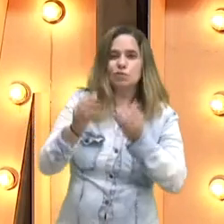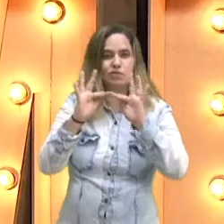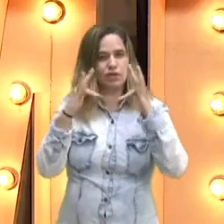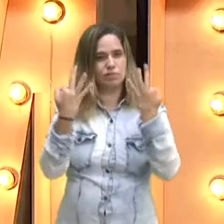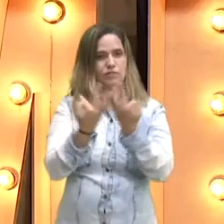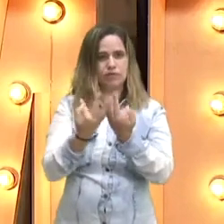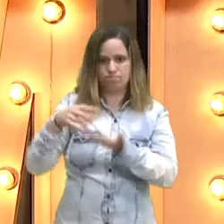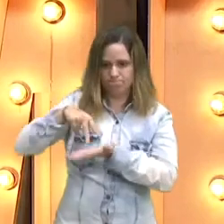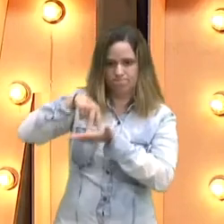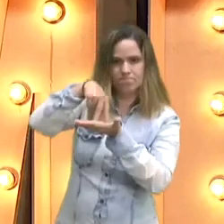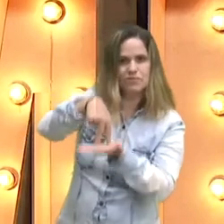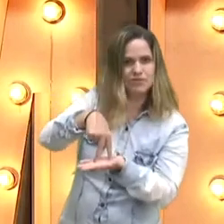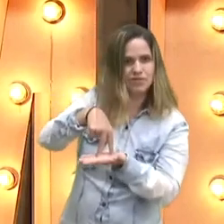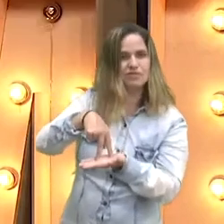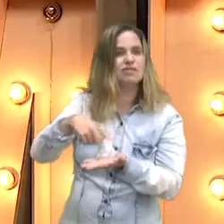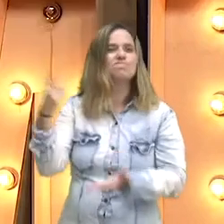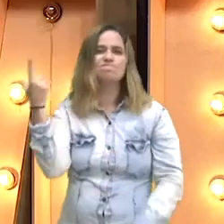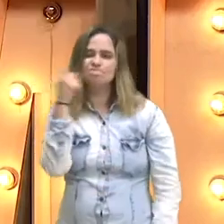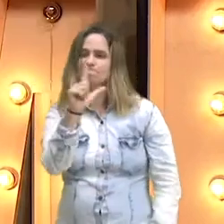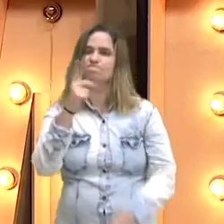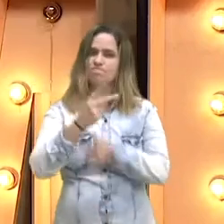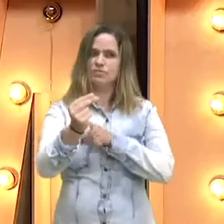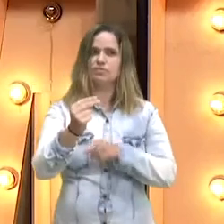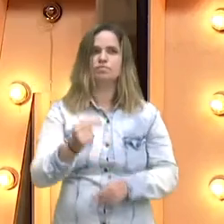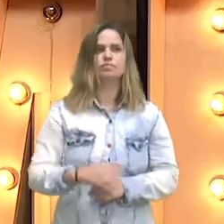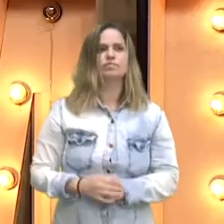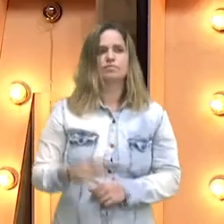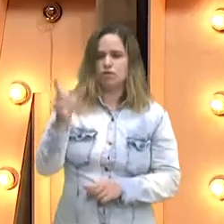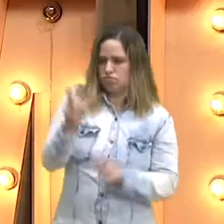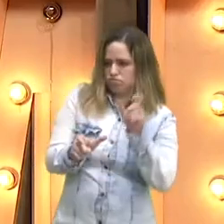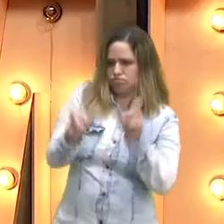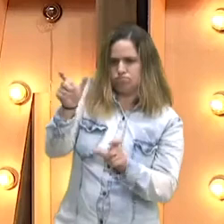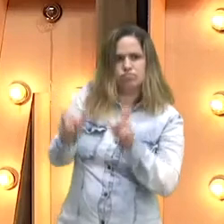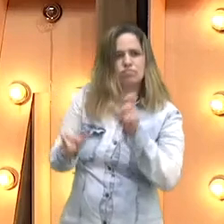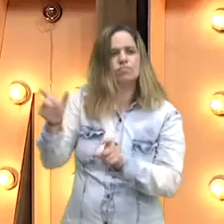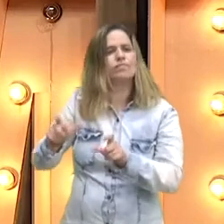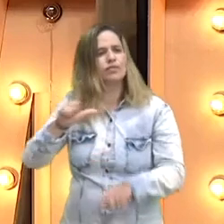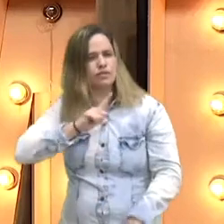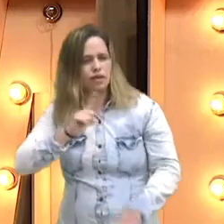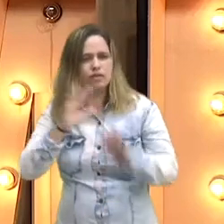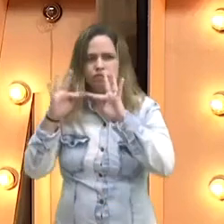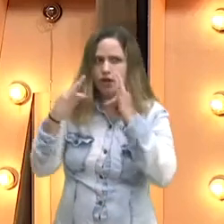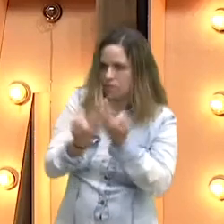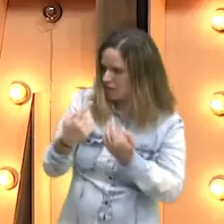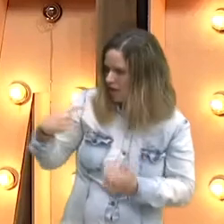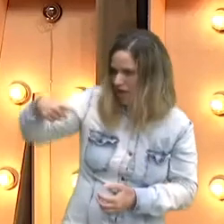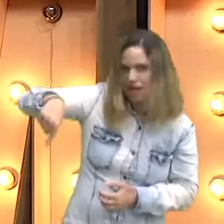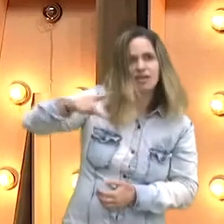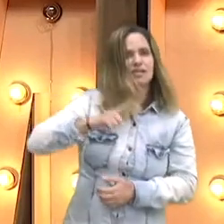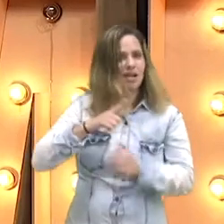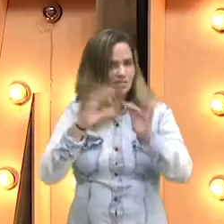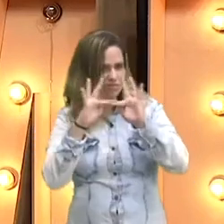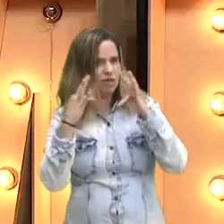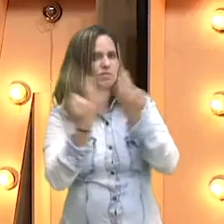você levar os membros da família e falar: eu tenho família, esse lugar vale muito, esse lugar é precioso. Nossa, que bom que eu tenho